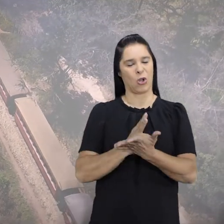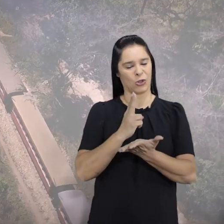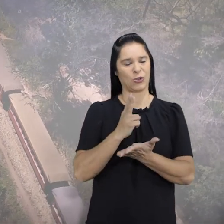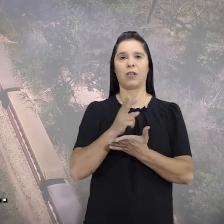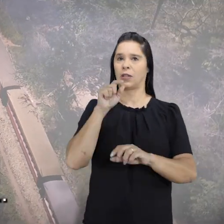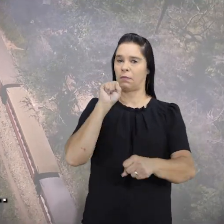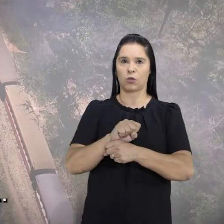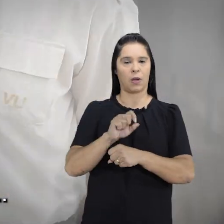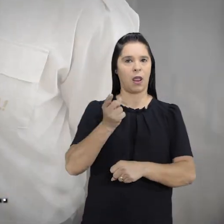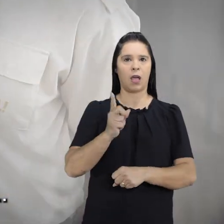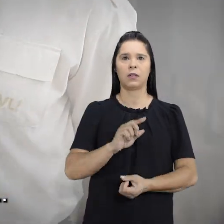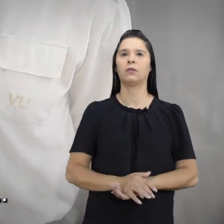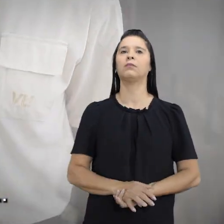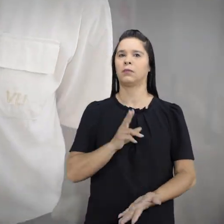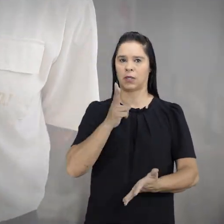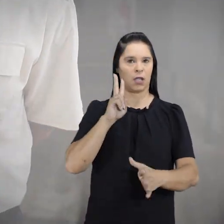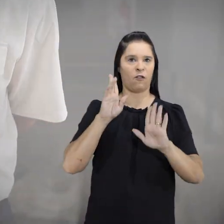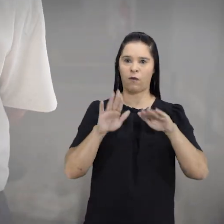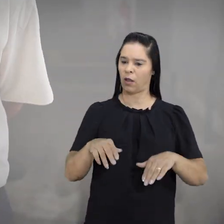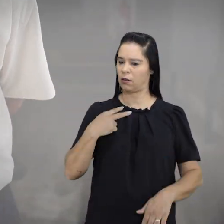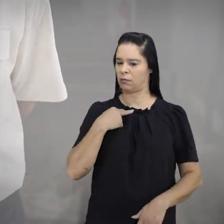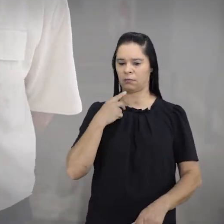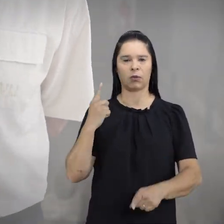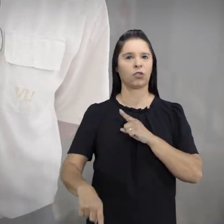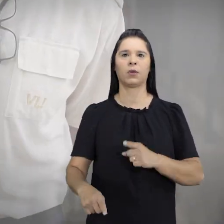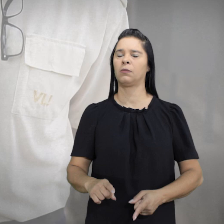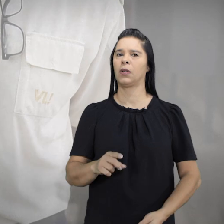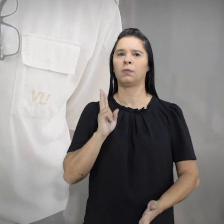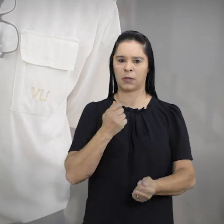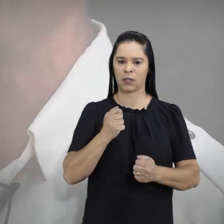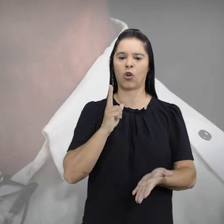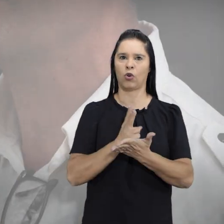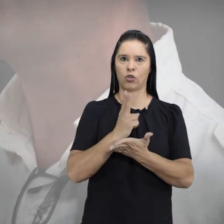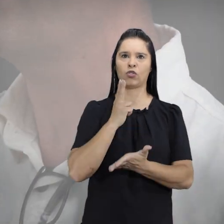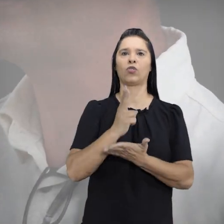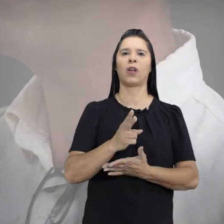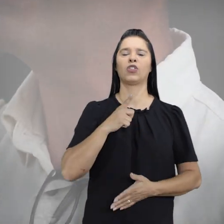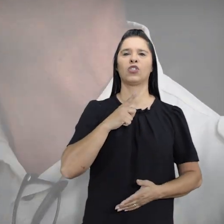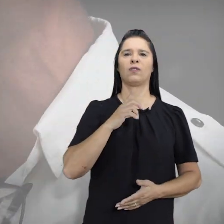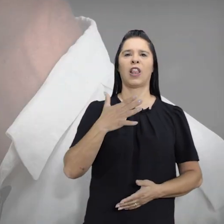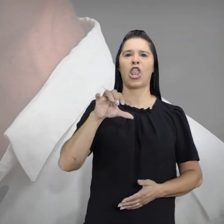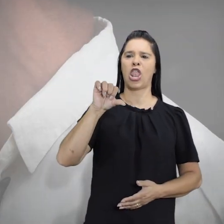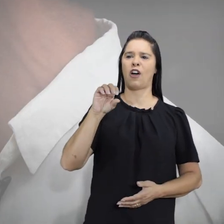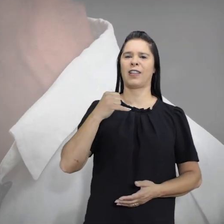continuidade, isso aí, não pode acabar não. Tem que dar continuidade, você não pode deixar acabar não. Se Deus quiser, quando tiver lá com meus